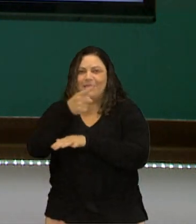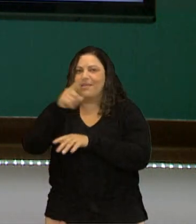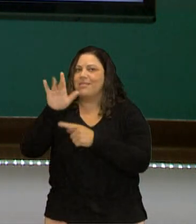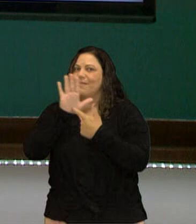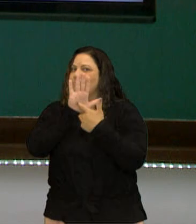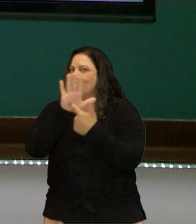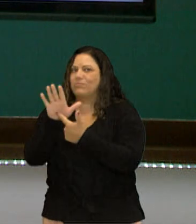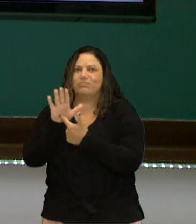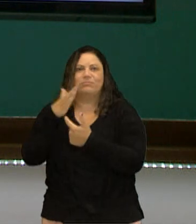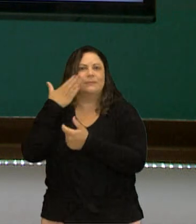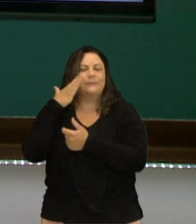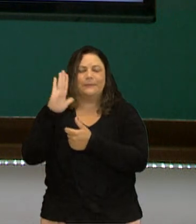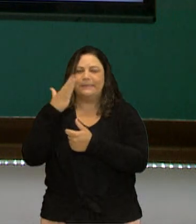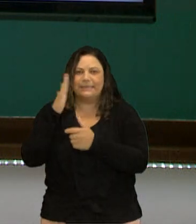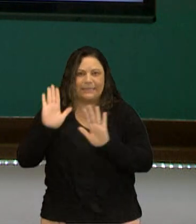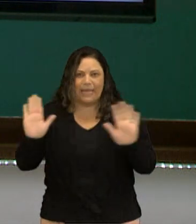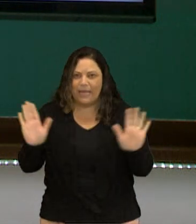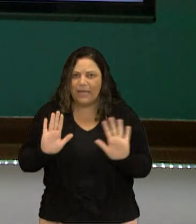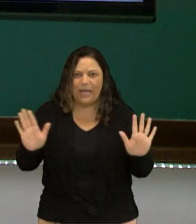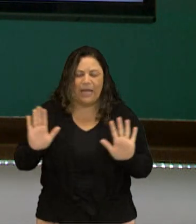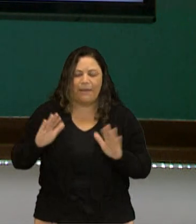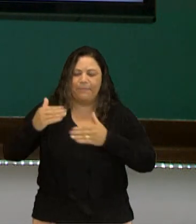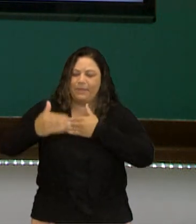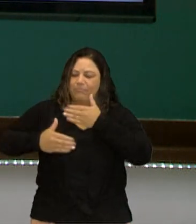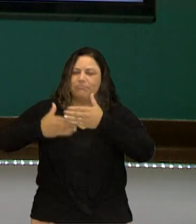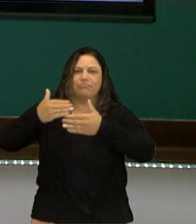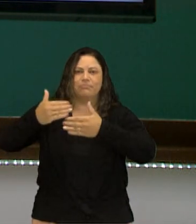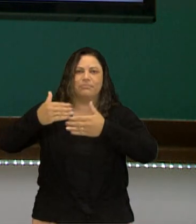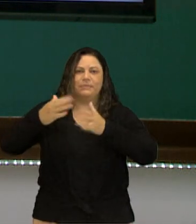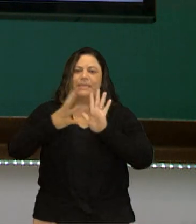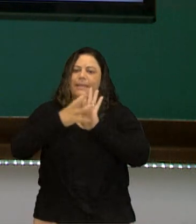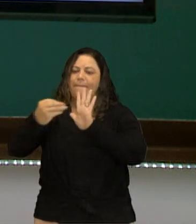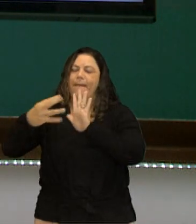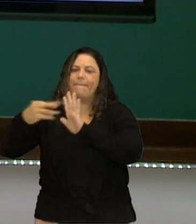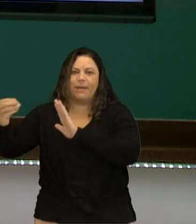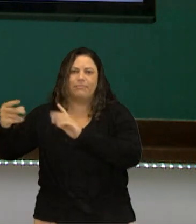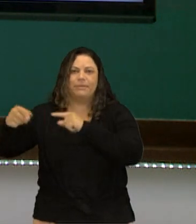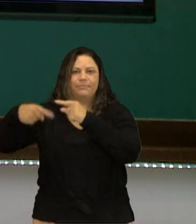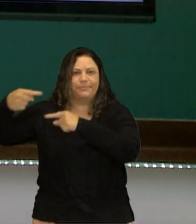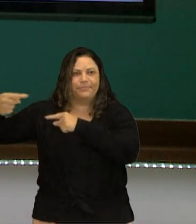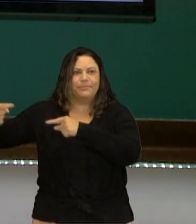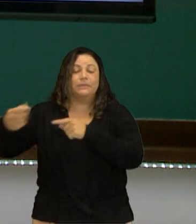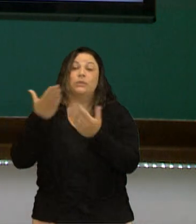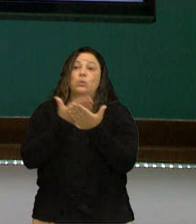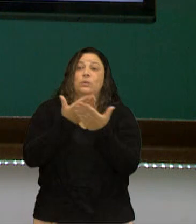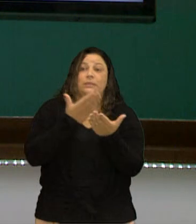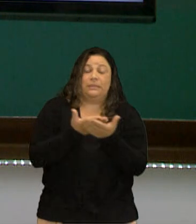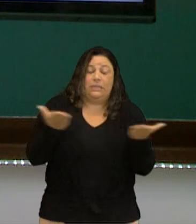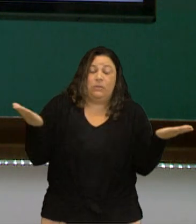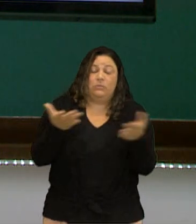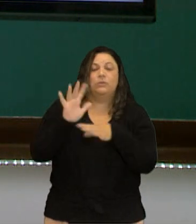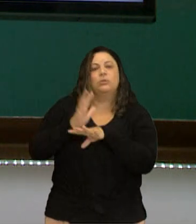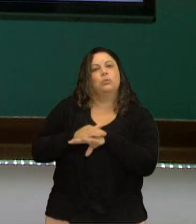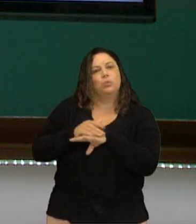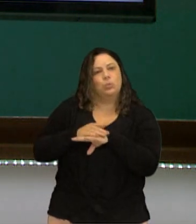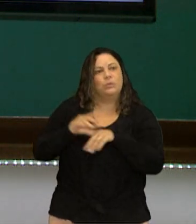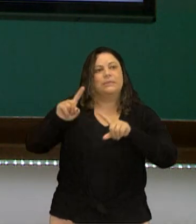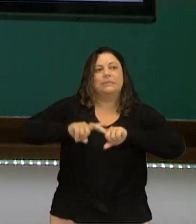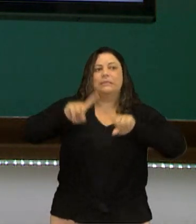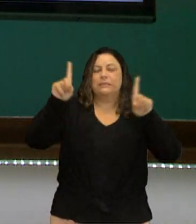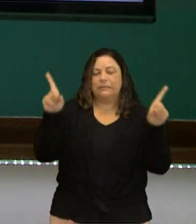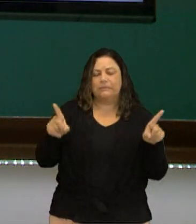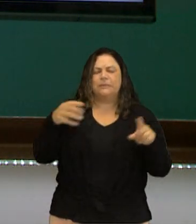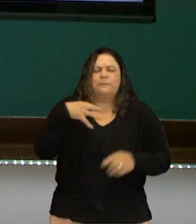não sabe que tem e passa adiante. Por isso, embora a nossa aula seja de doenças, mas quando